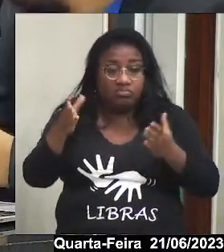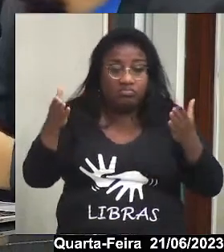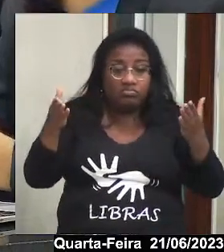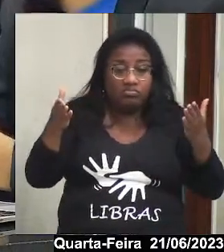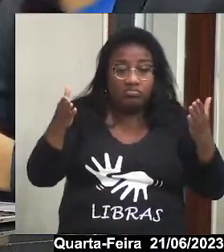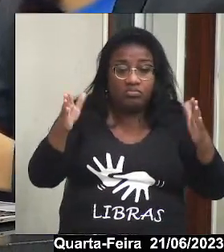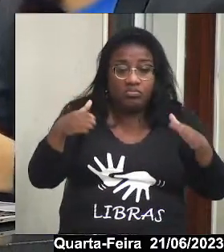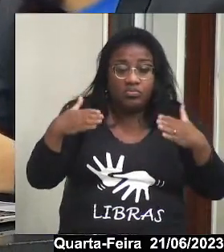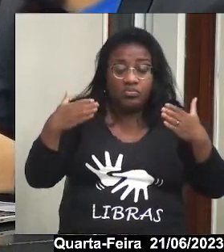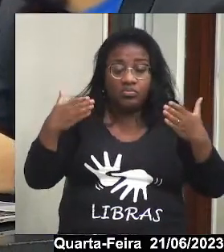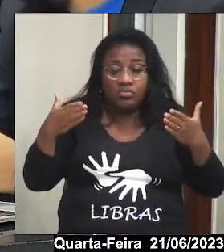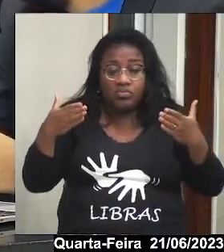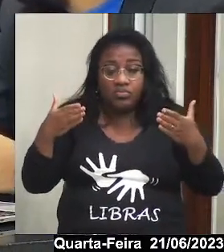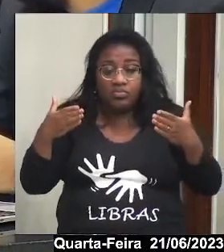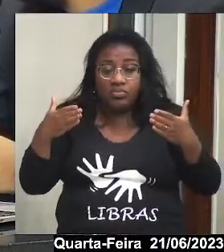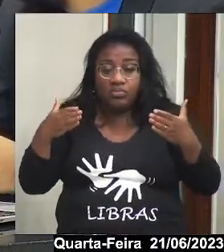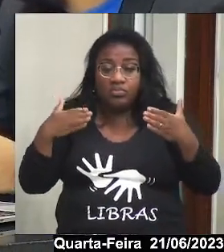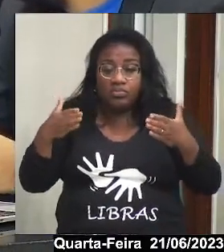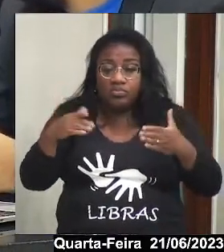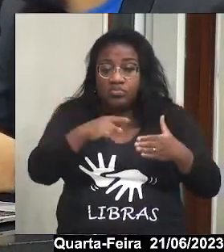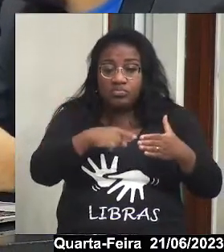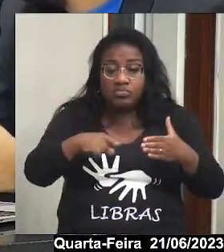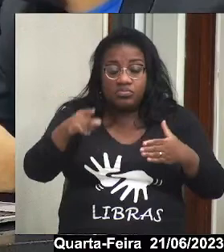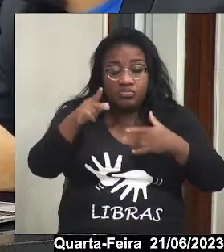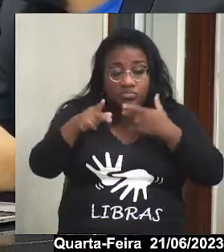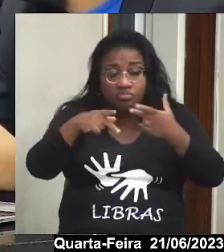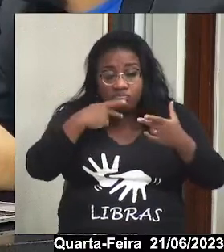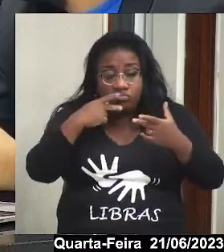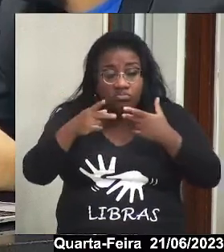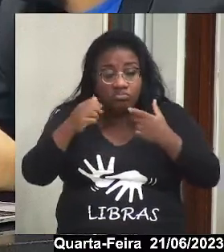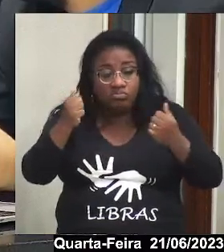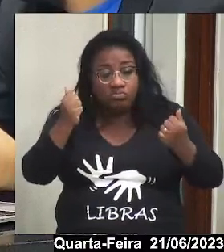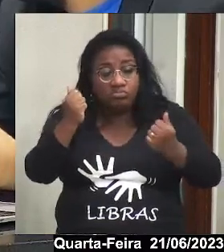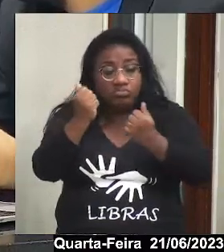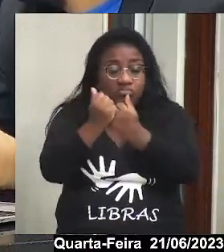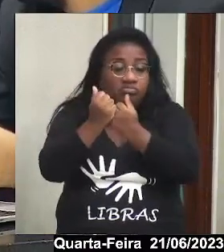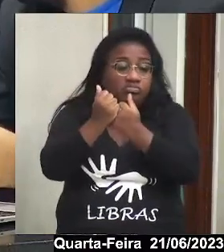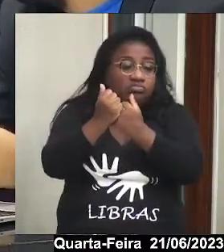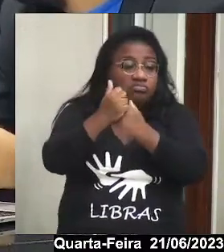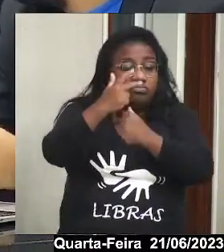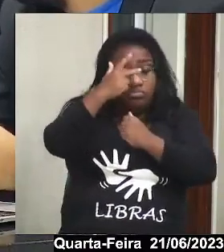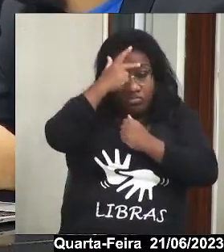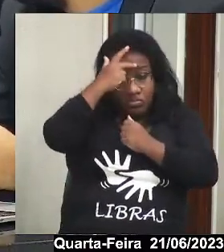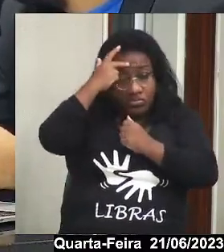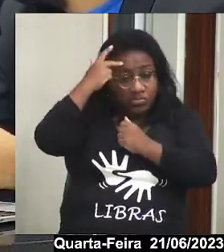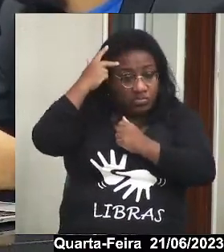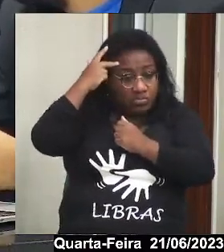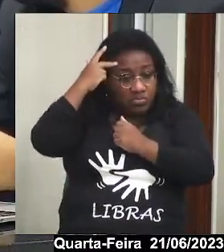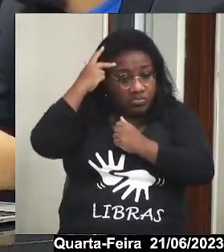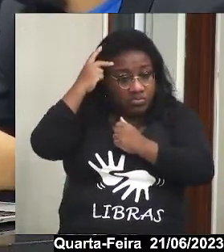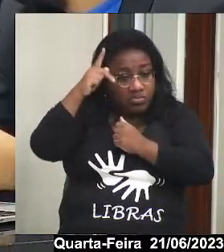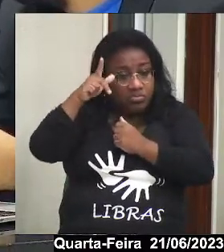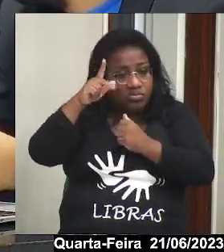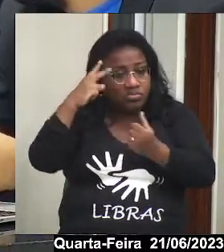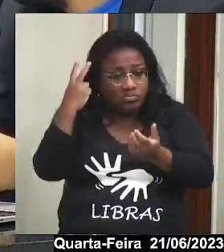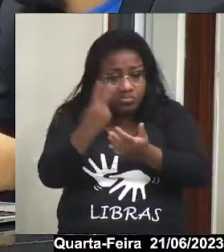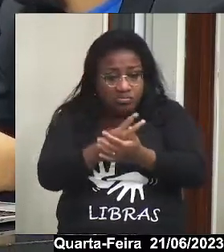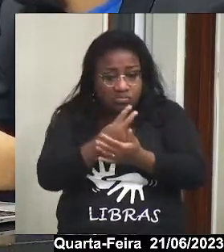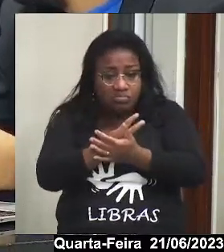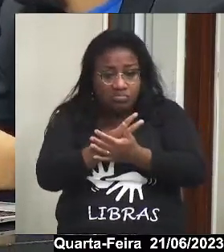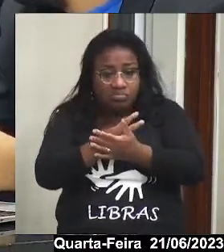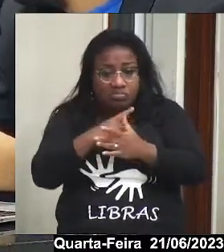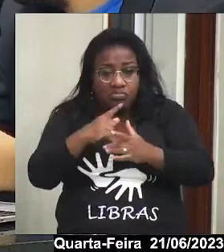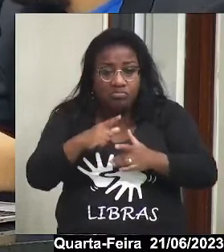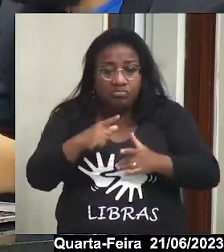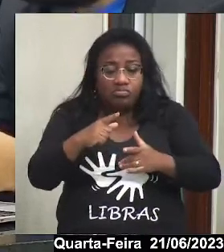vocês. Ou não é isso? Então, quando o senhor fala que o vice-prefeito não quis atender 500 pessoas, eu acho que é quase impossível